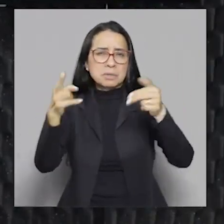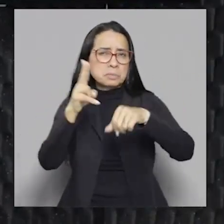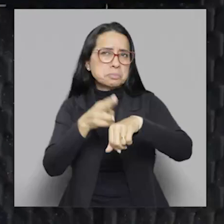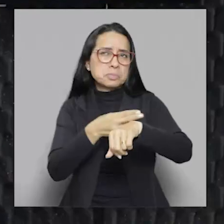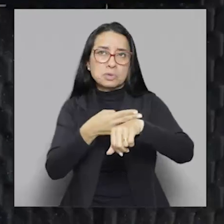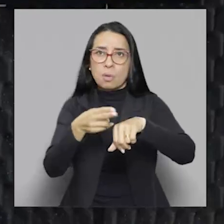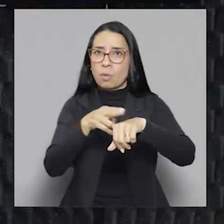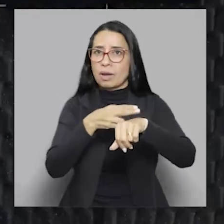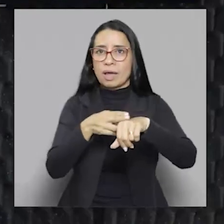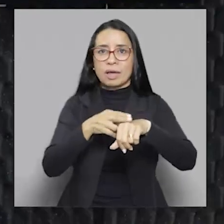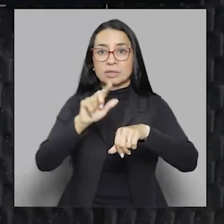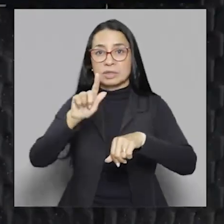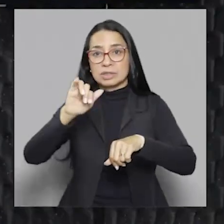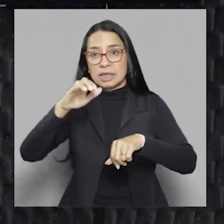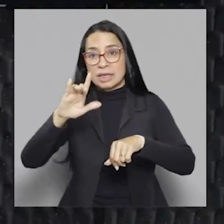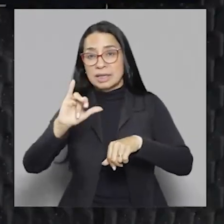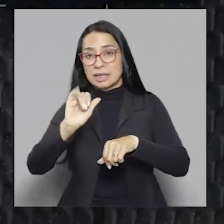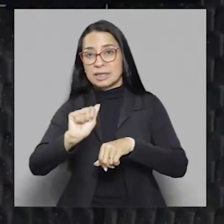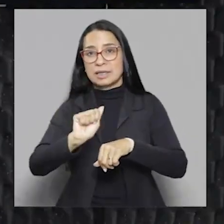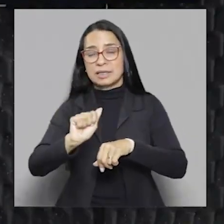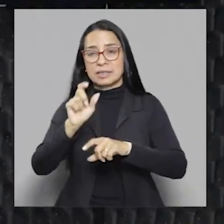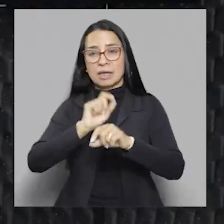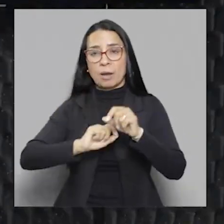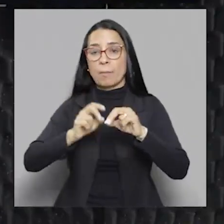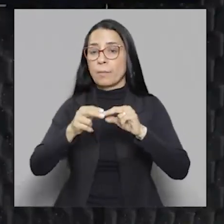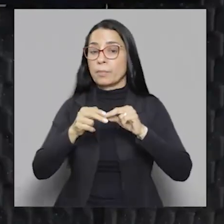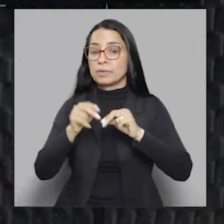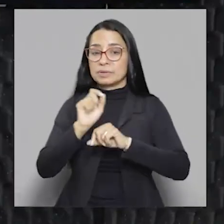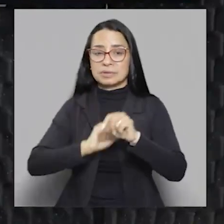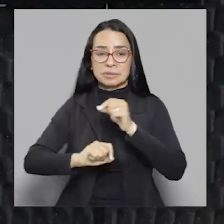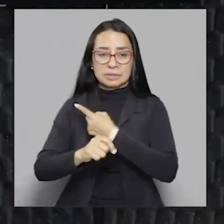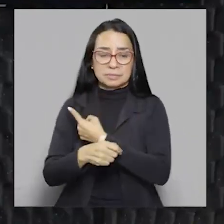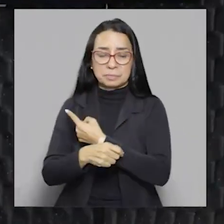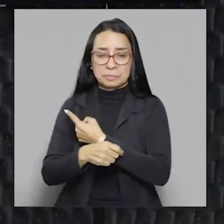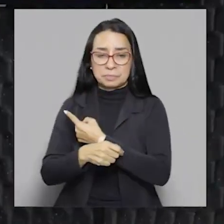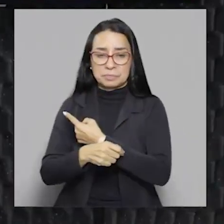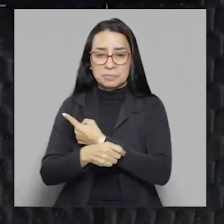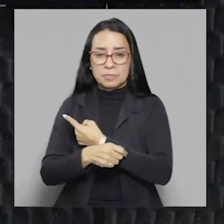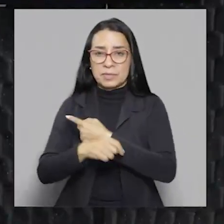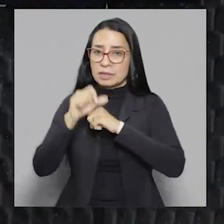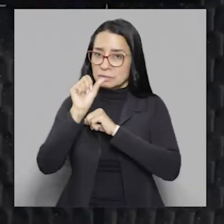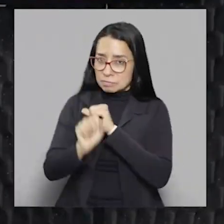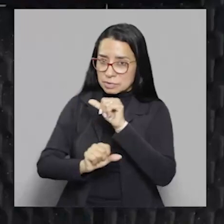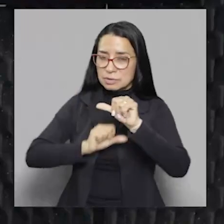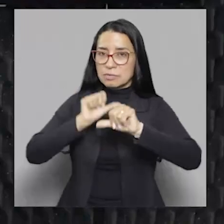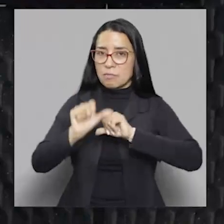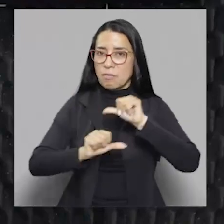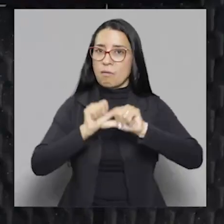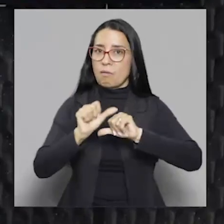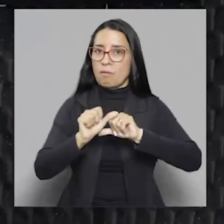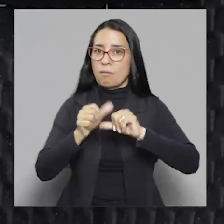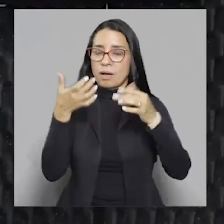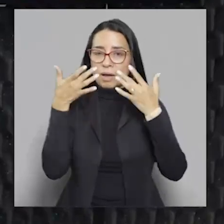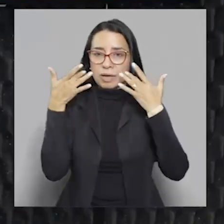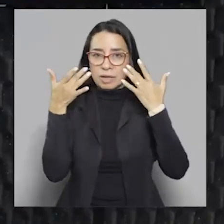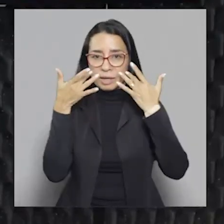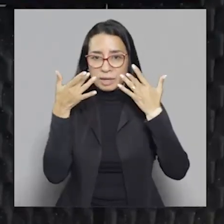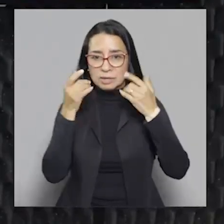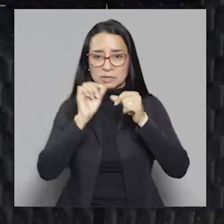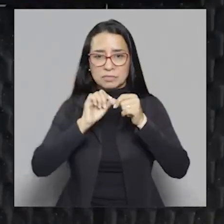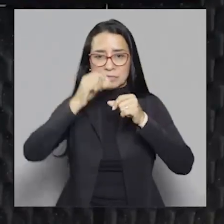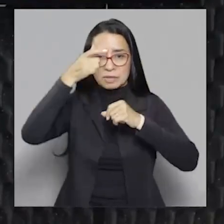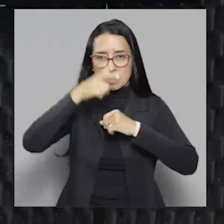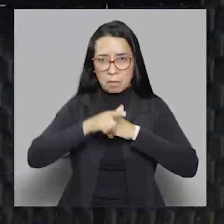entre outras coisas. Perdão, isso aqui é geleia de chocolate, por isso que está mais líquida. Então, ele refaz a mesma obra, faz uma